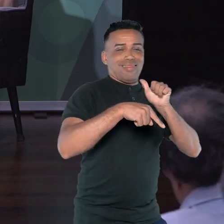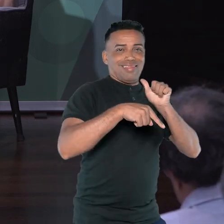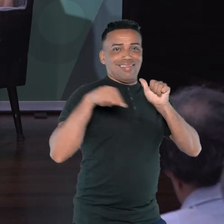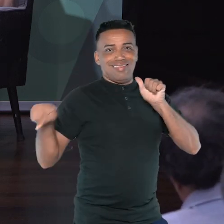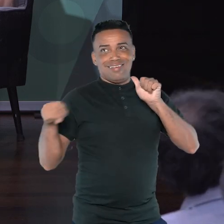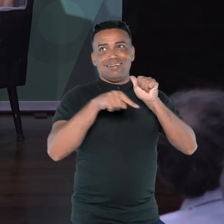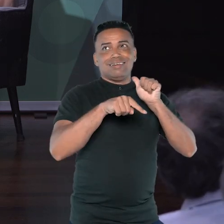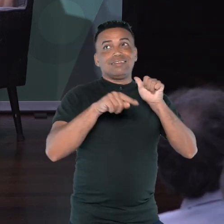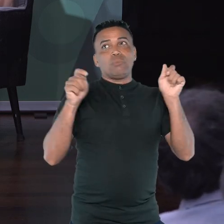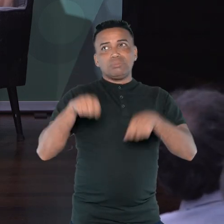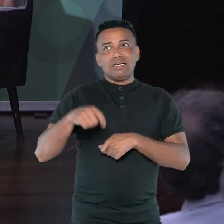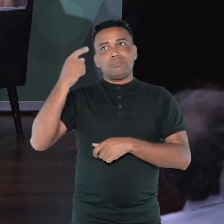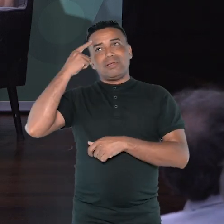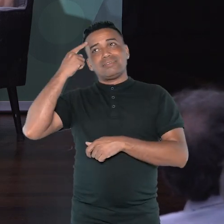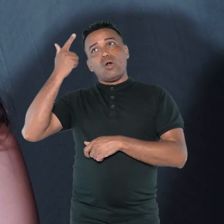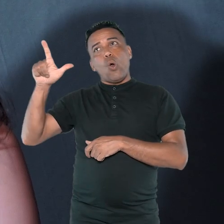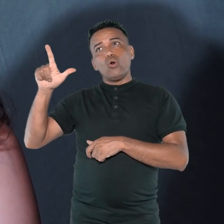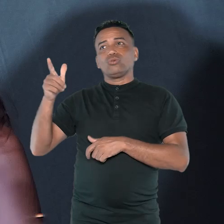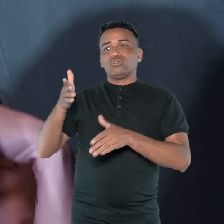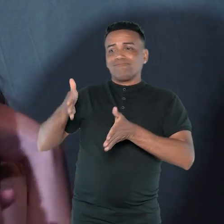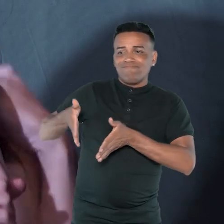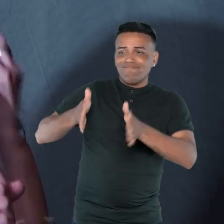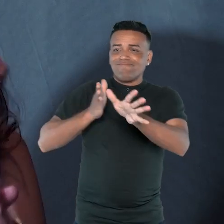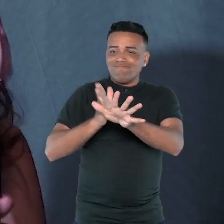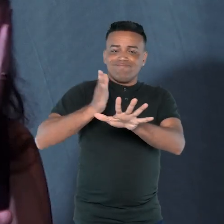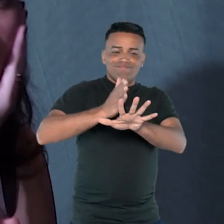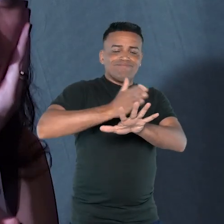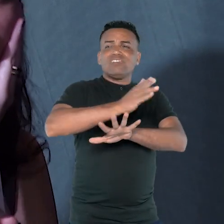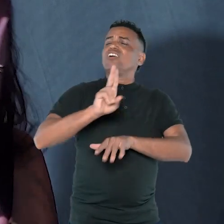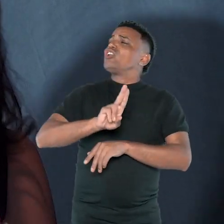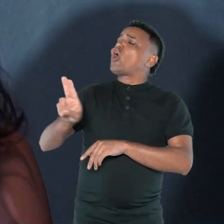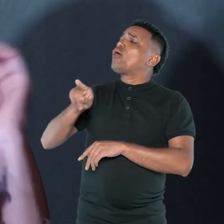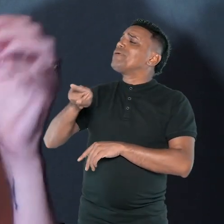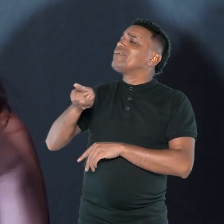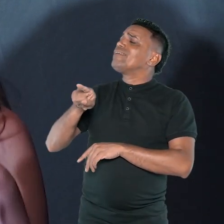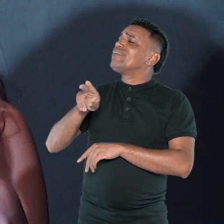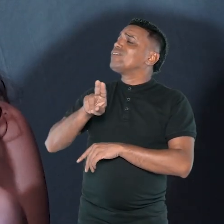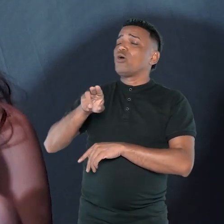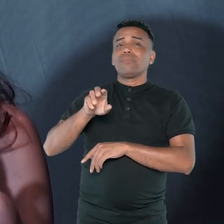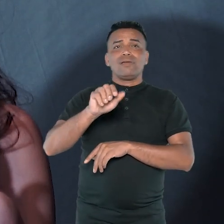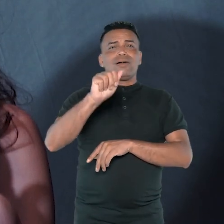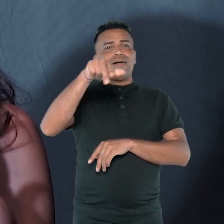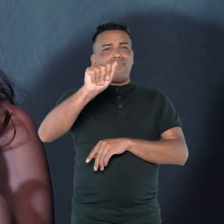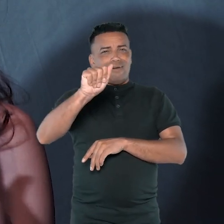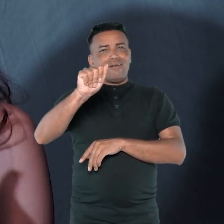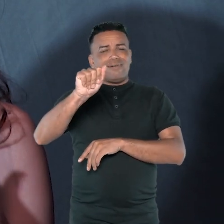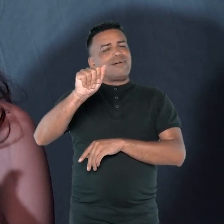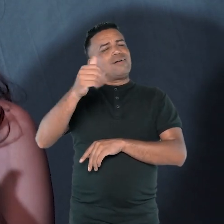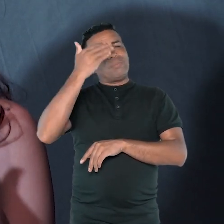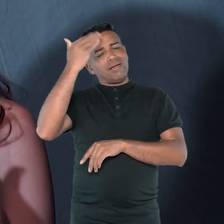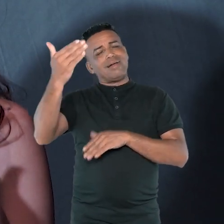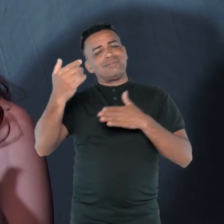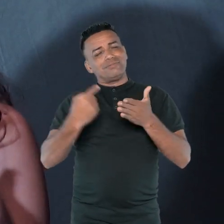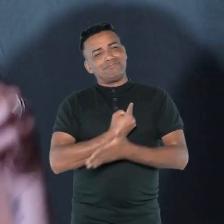pensar outras saídas. Qual o seu nome? Ana. Ana, muito obrigada pela sua